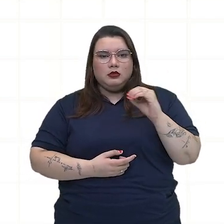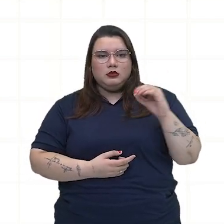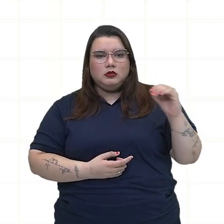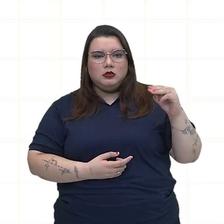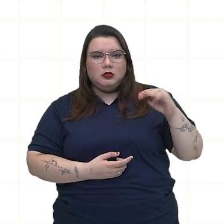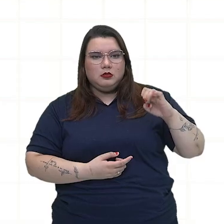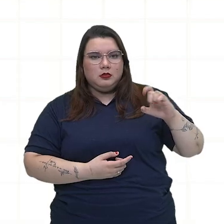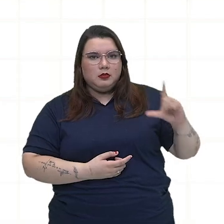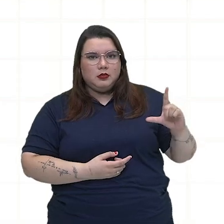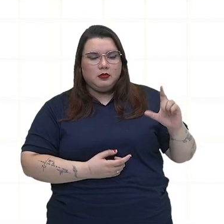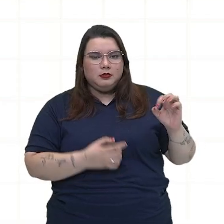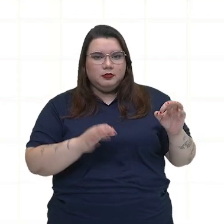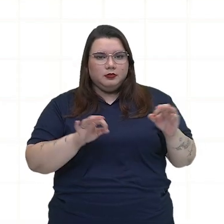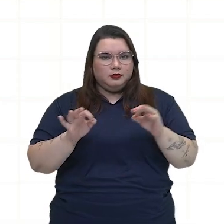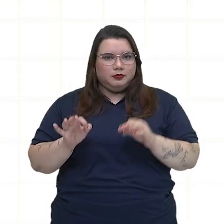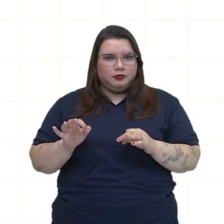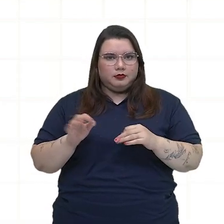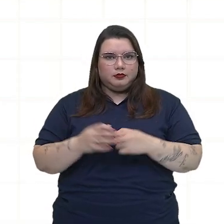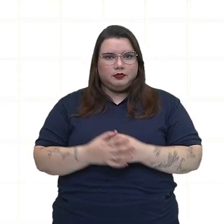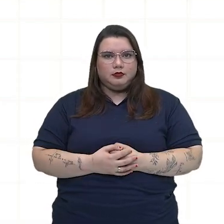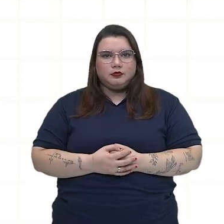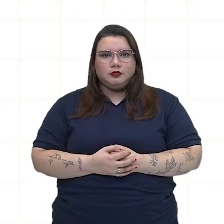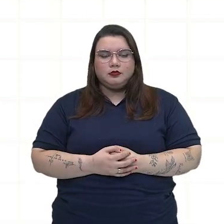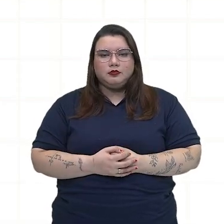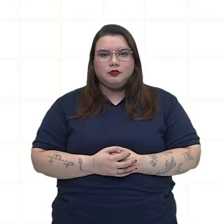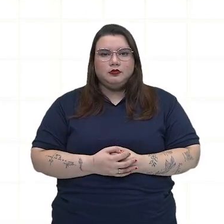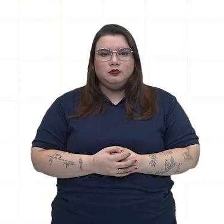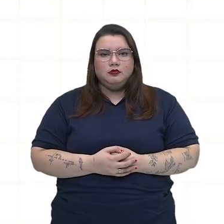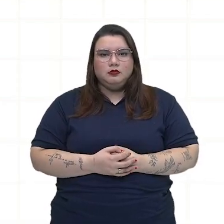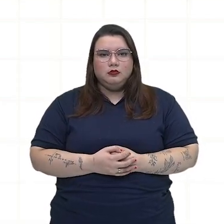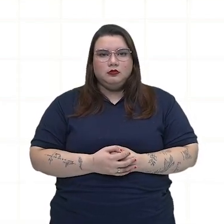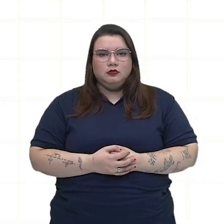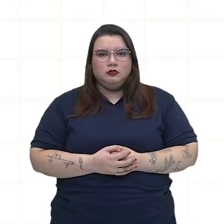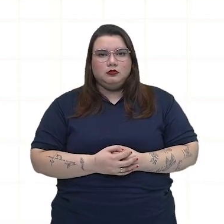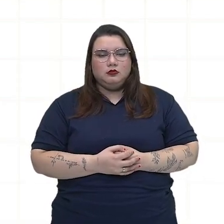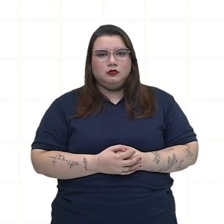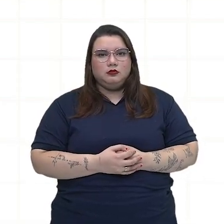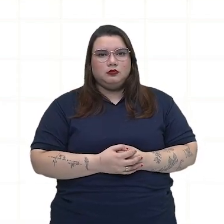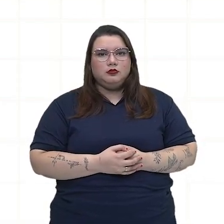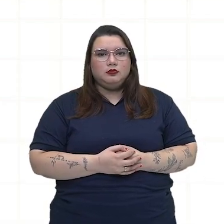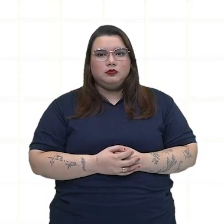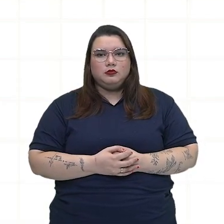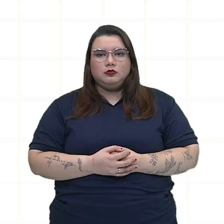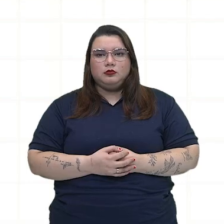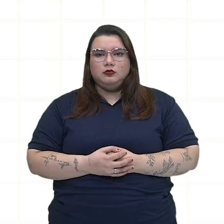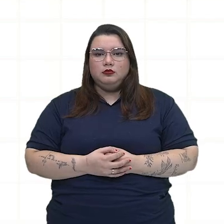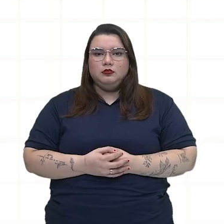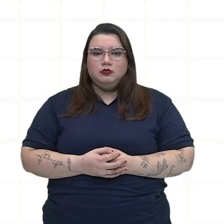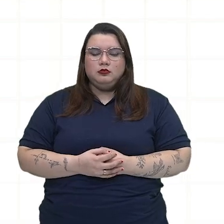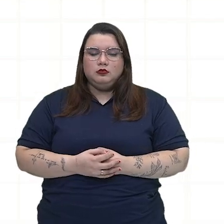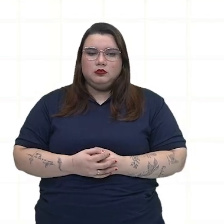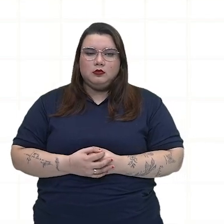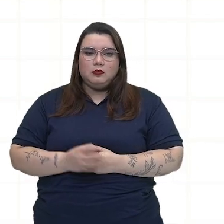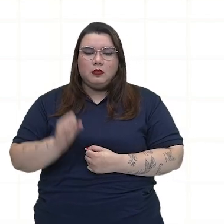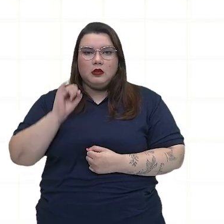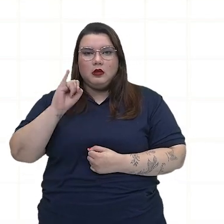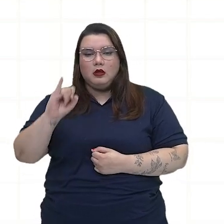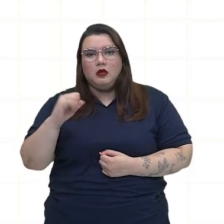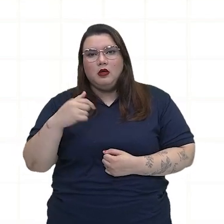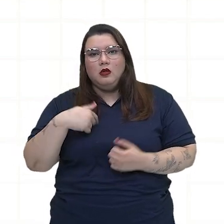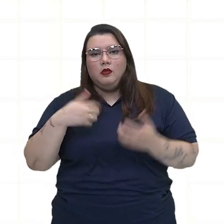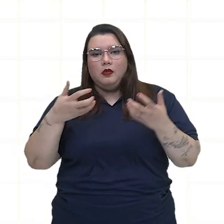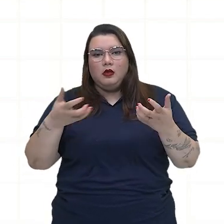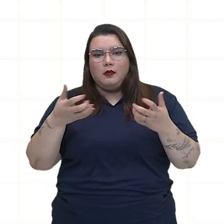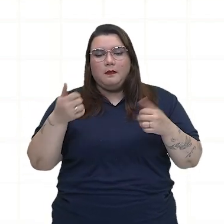está para 100.000. 1 centímetro está para 100.000 centímetros da realidade. E se eu quisesse